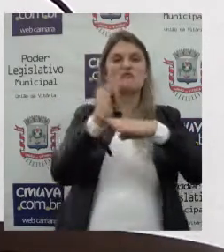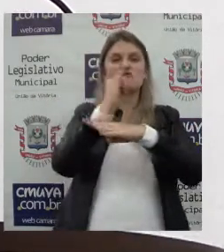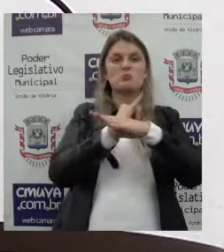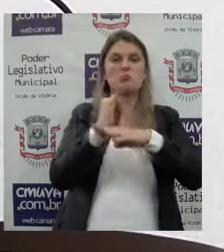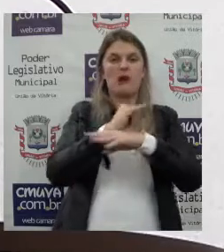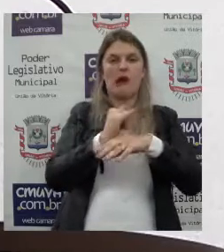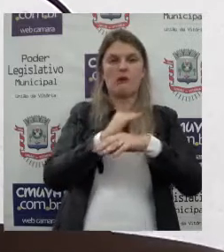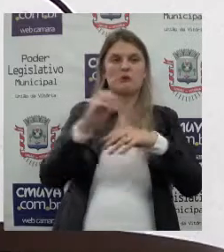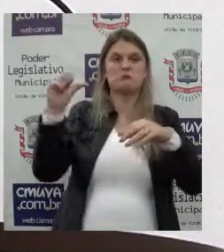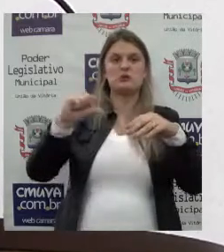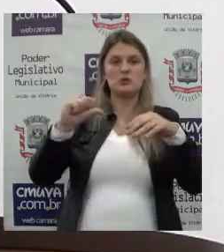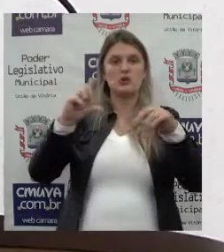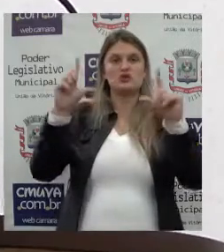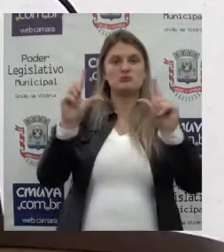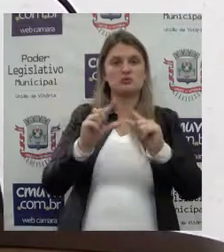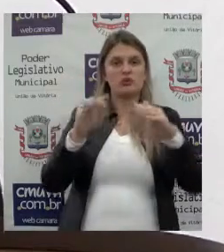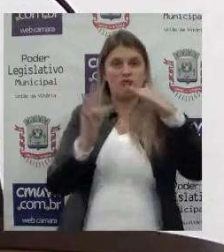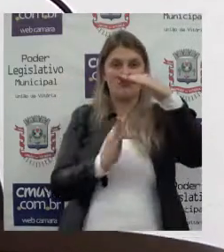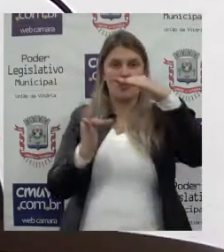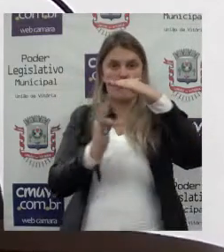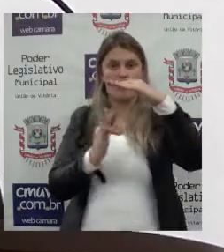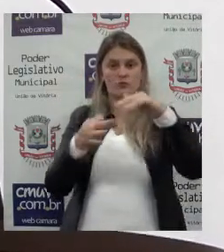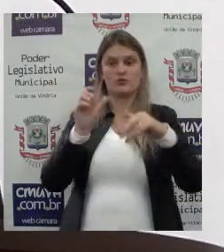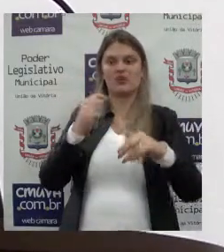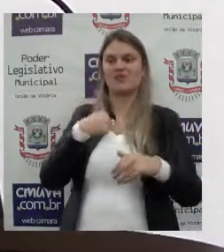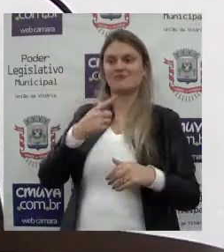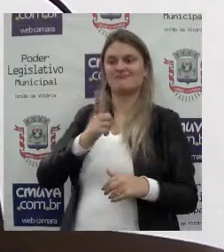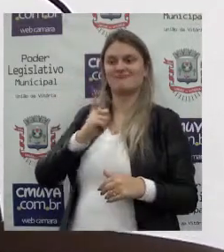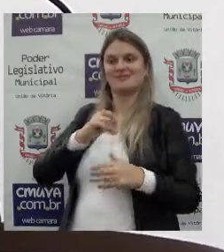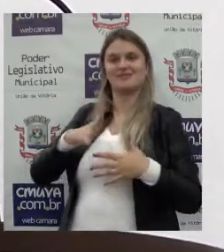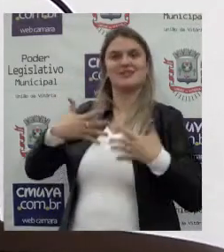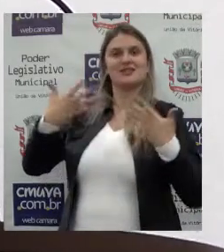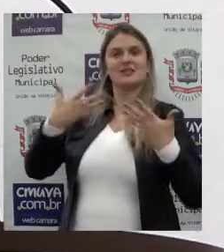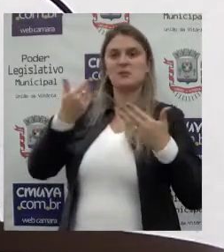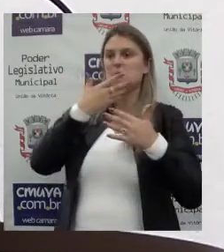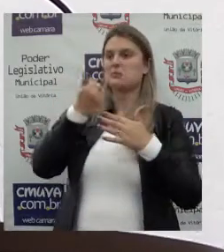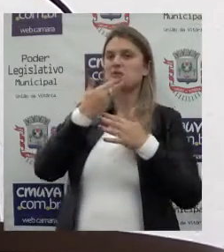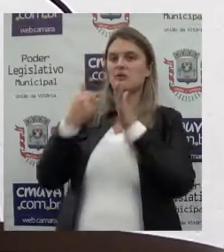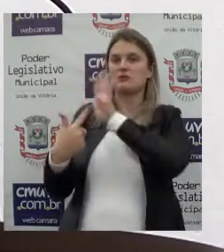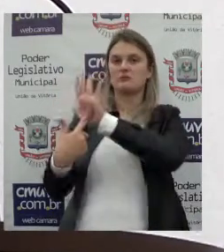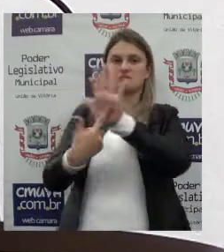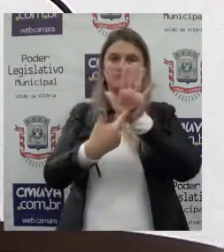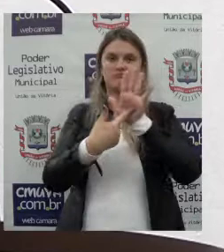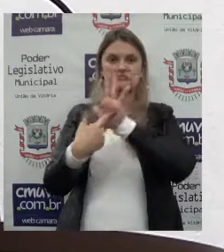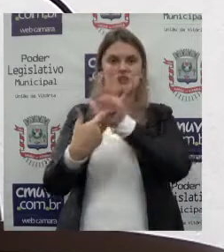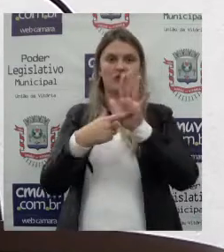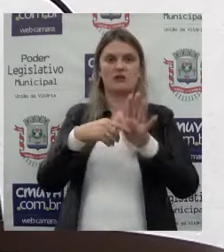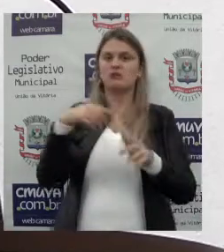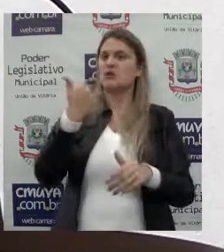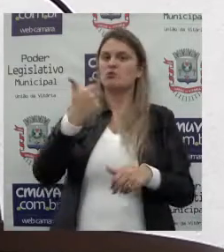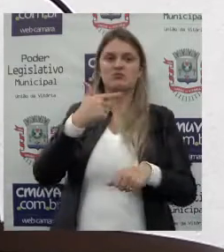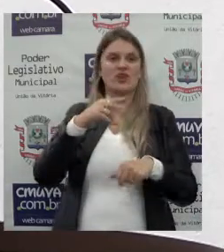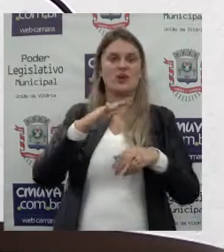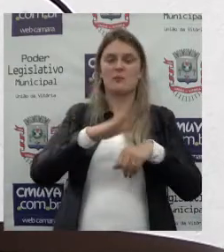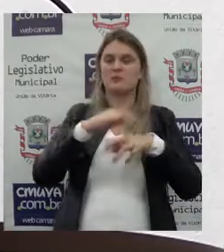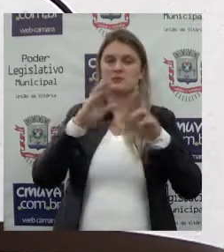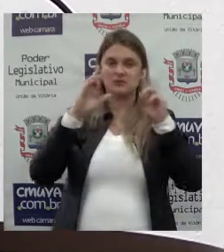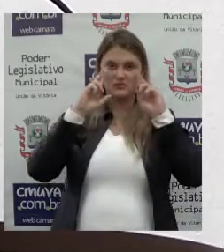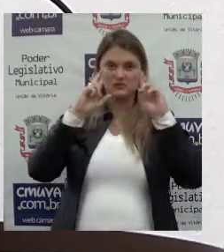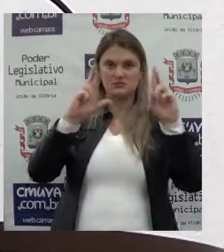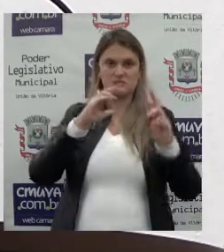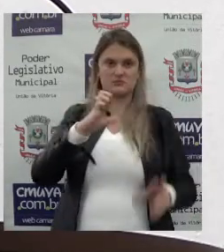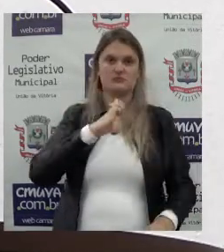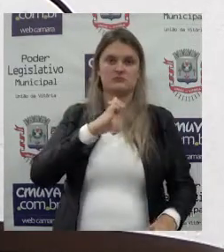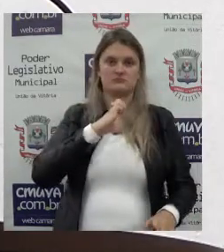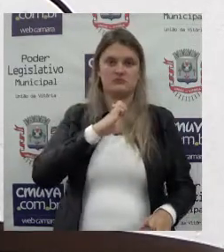A informalidade vale mais que a formalidade. O que você tem vale mais do que você possui internamente. Ou seja, a moralidade já